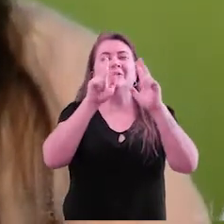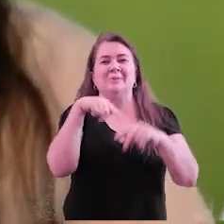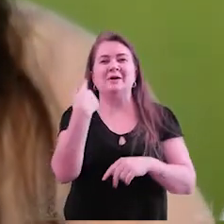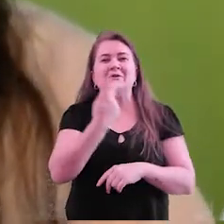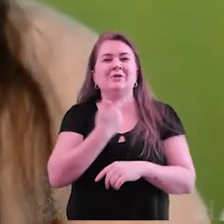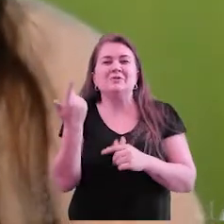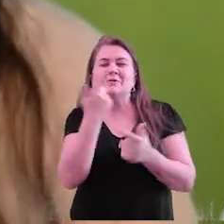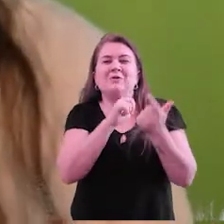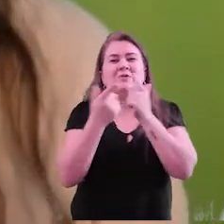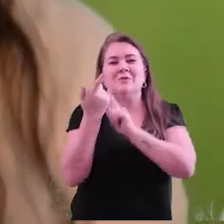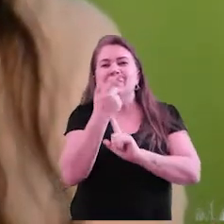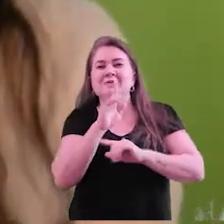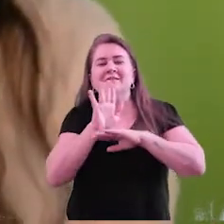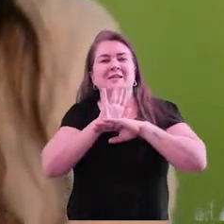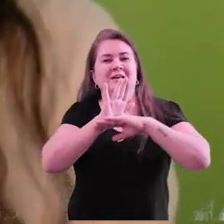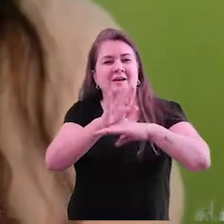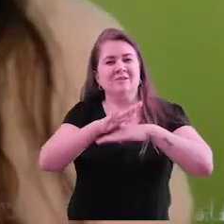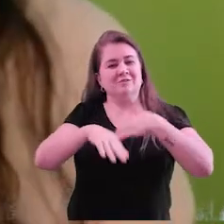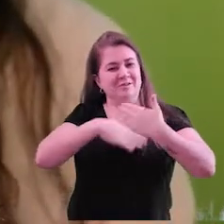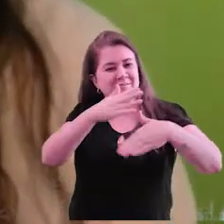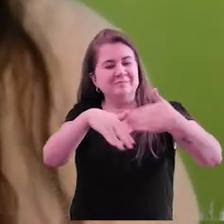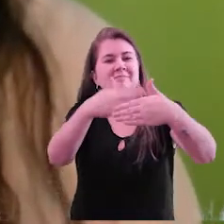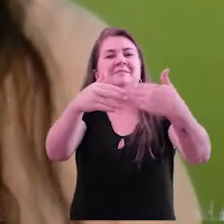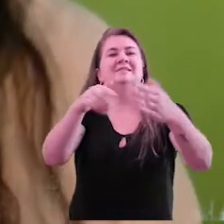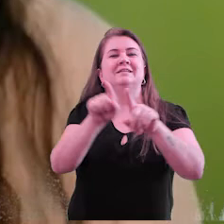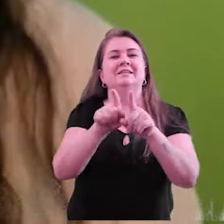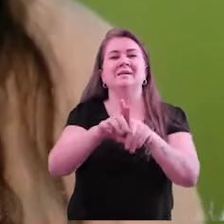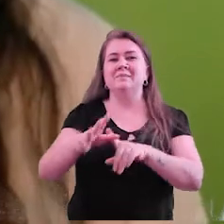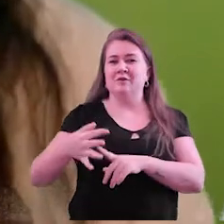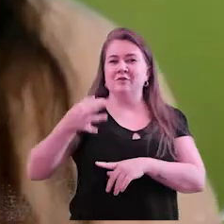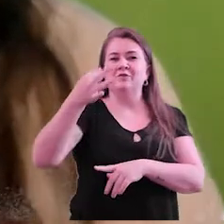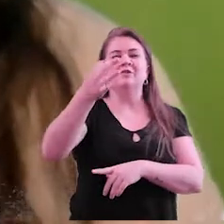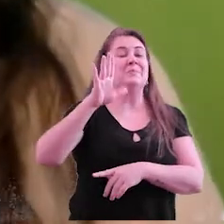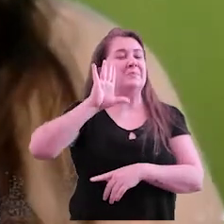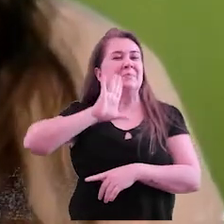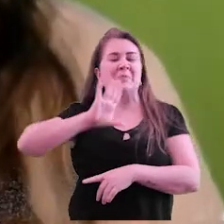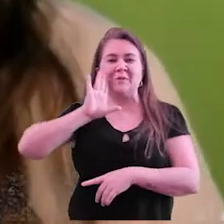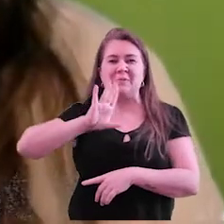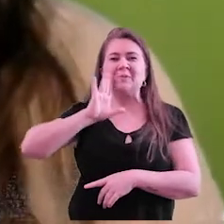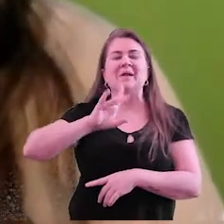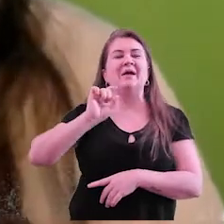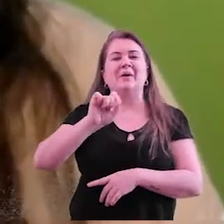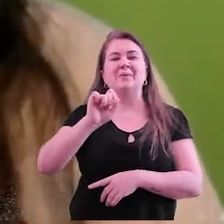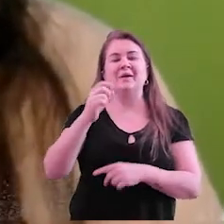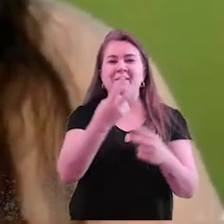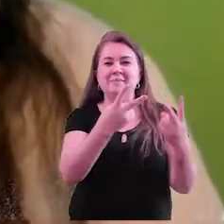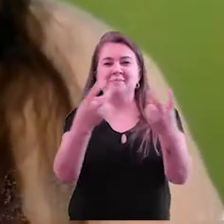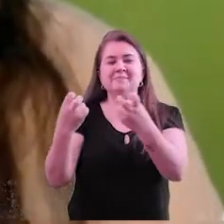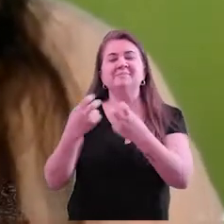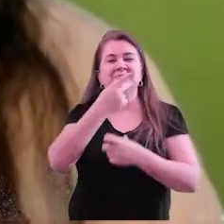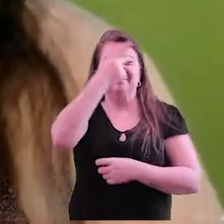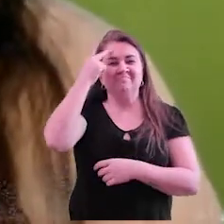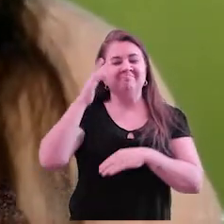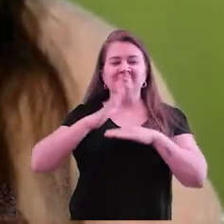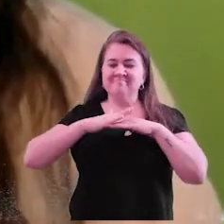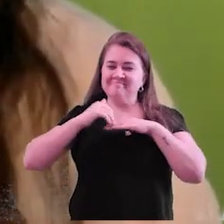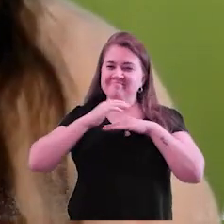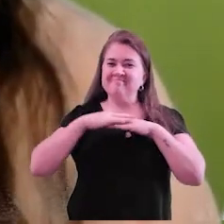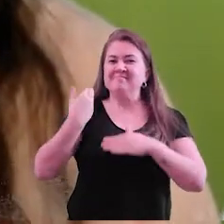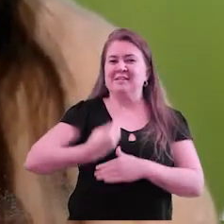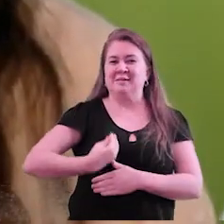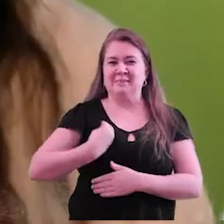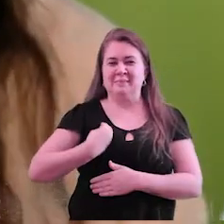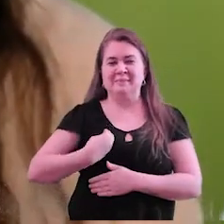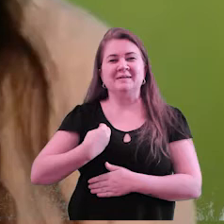muito legal também ver pessoas muito queridas aqui no nosso chat. O Ednilson Sacramento, que acabou de